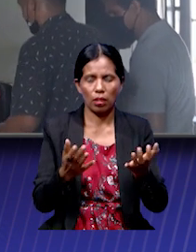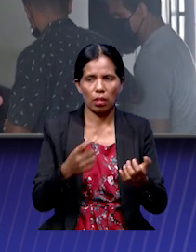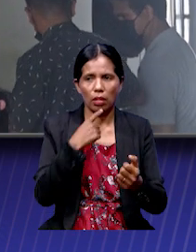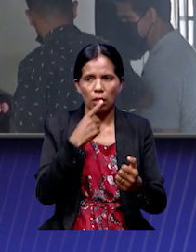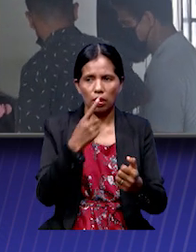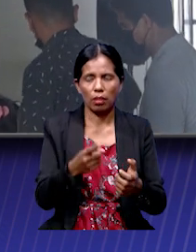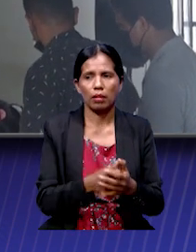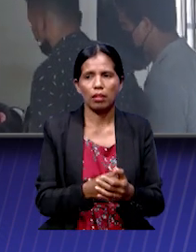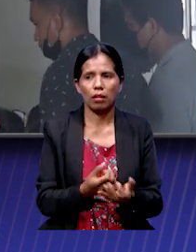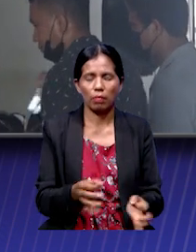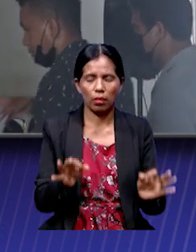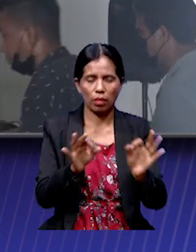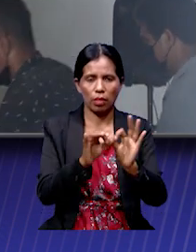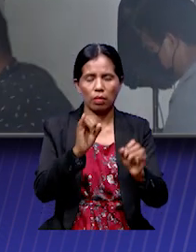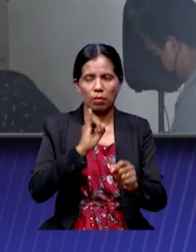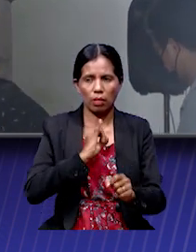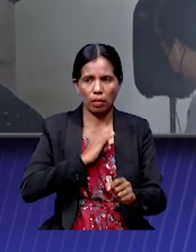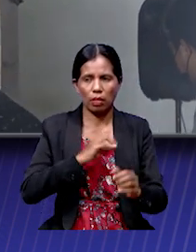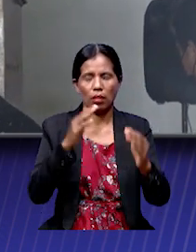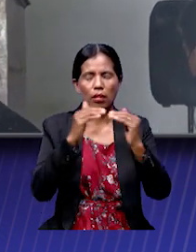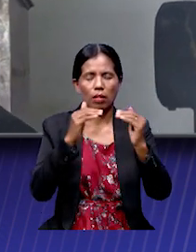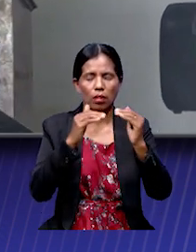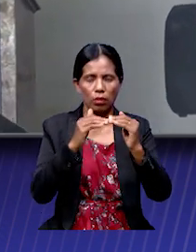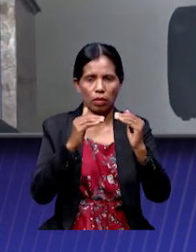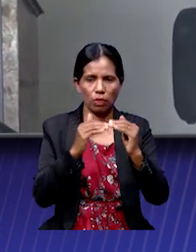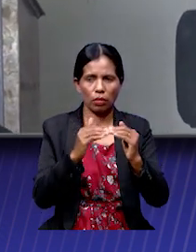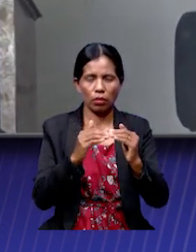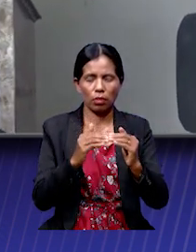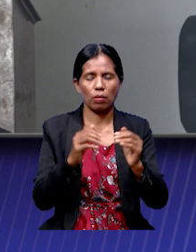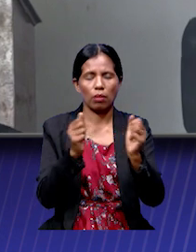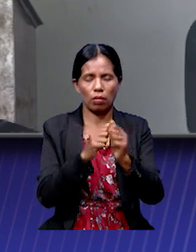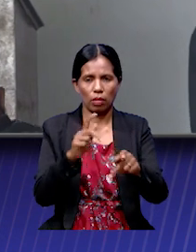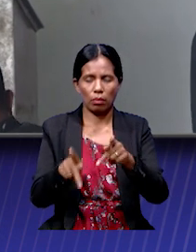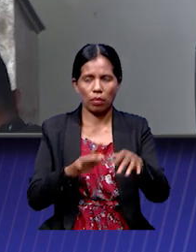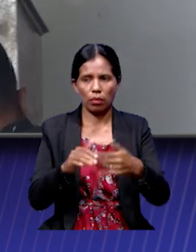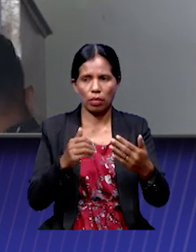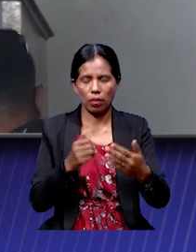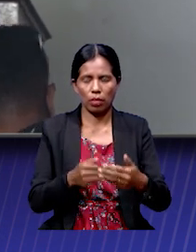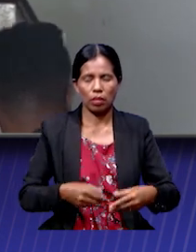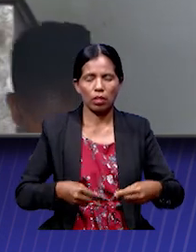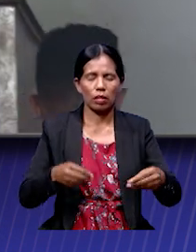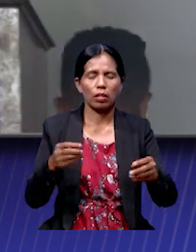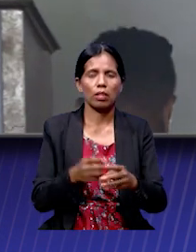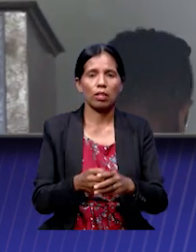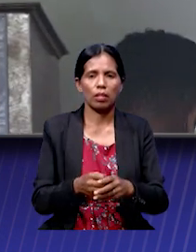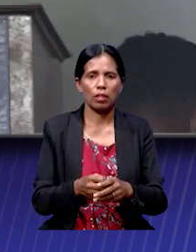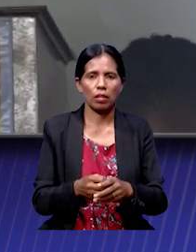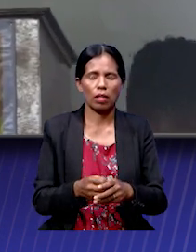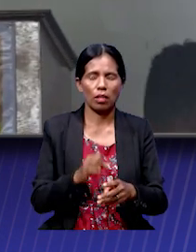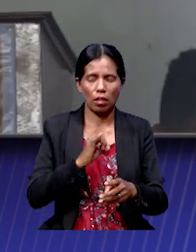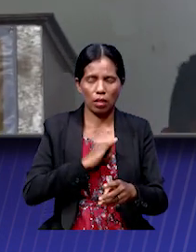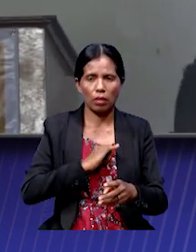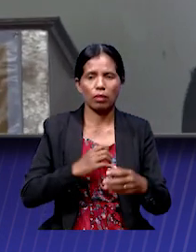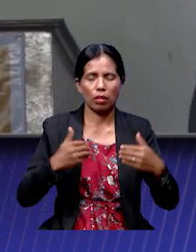kata importante bahau dialogo comunitário. Tamba além de prioridades ne beha iha, ne beha